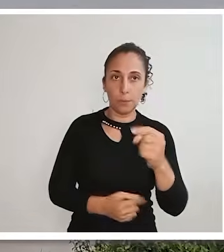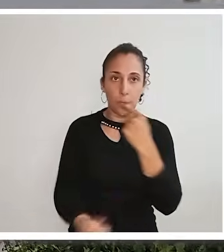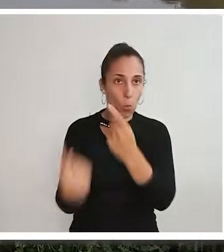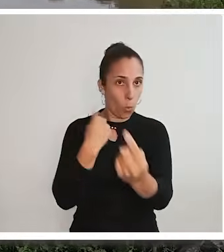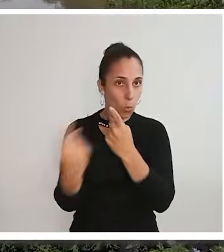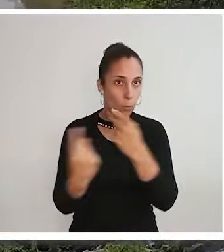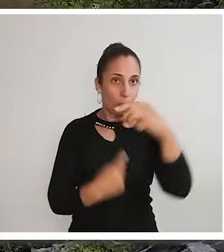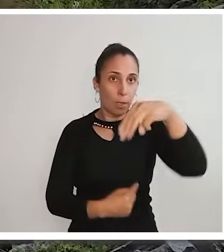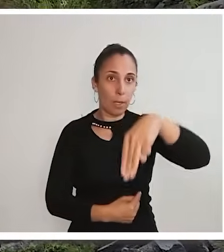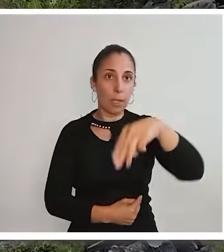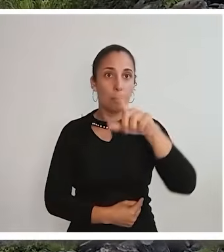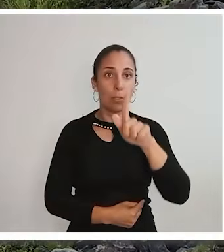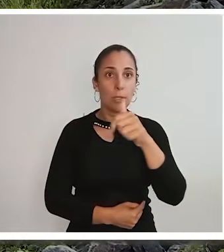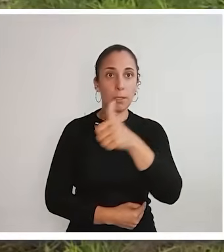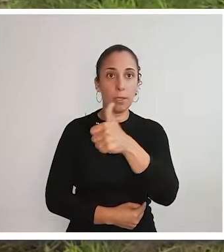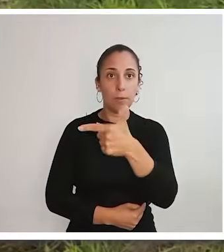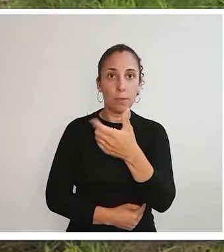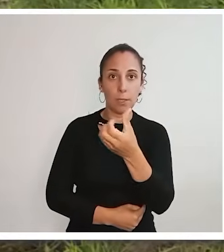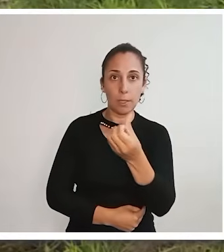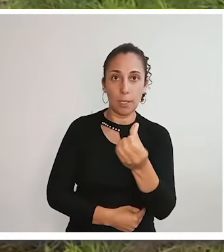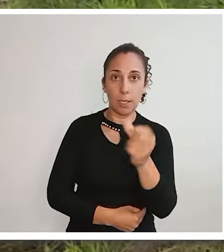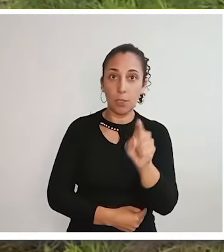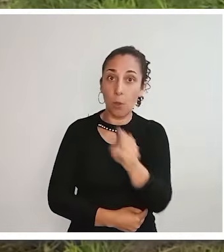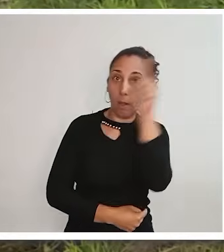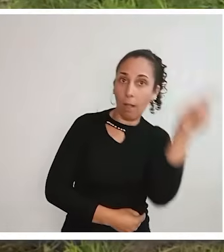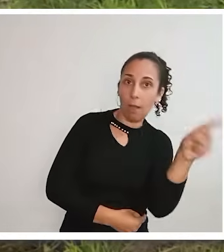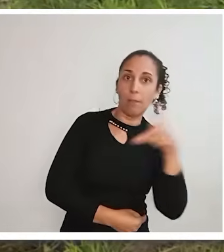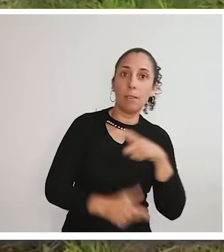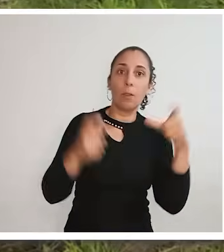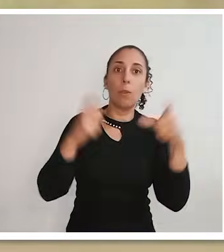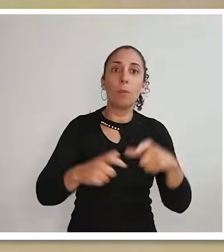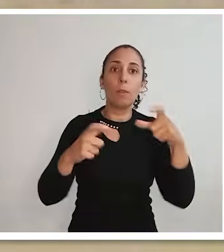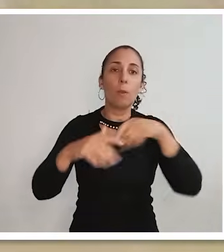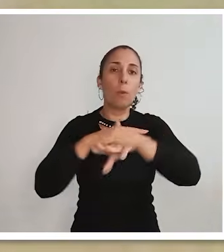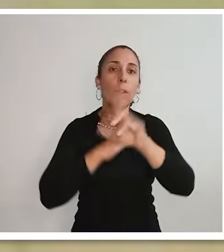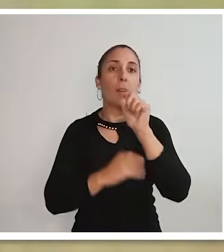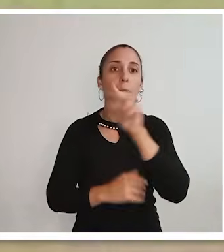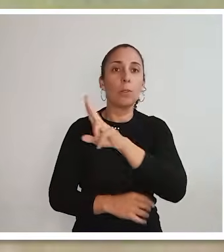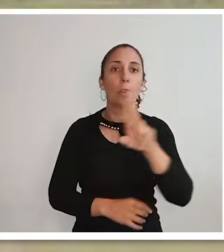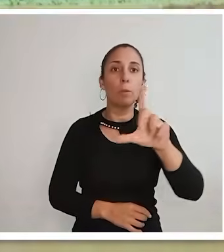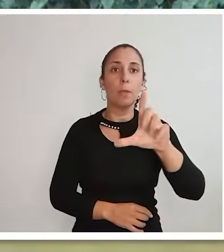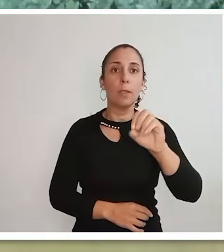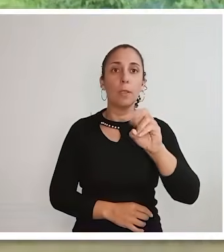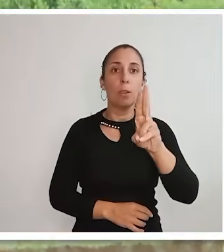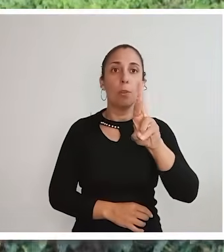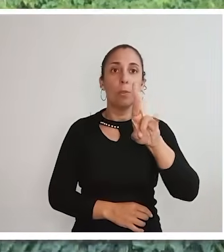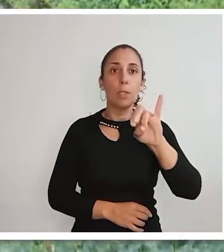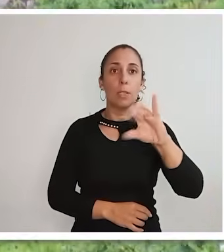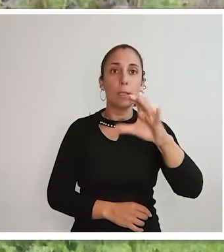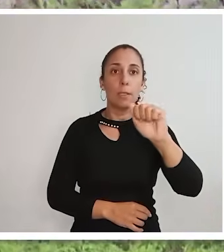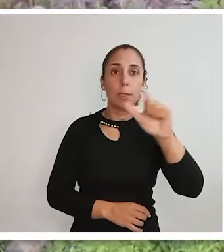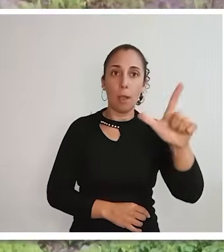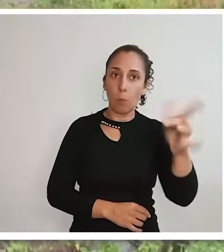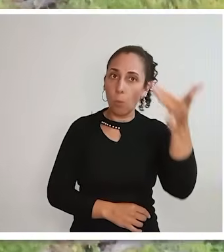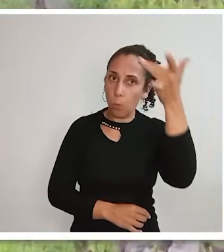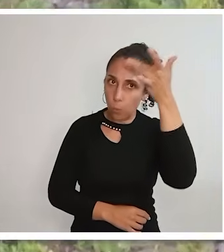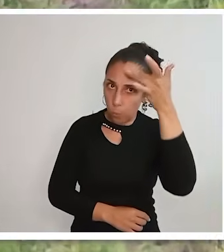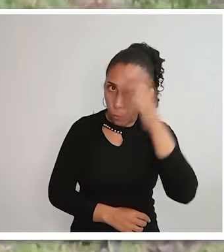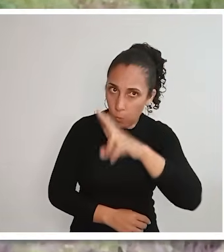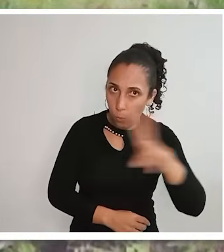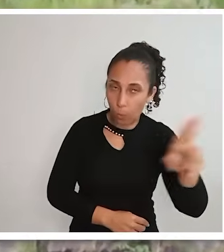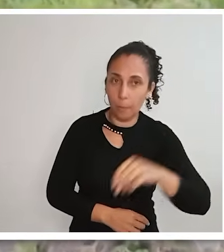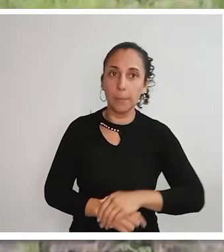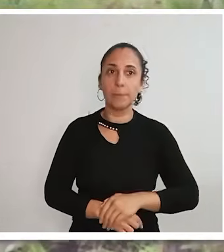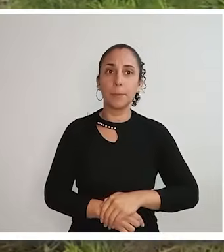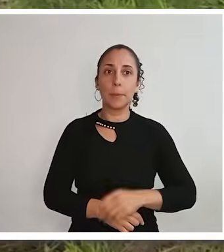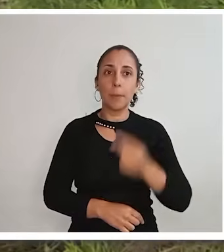outro lado da estrada, ou melhor dizendo, da rodovia MG 126, está o reservatório de Louriçal. Guarda esses nomes porque é importante para